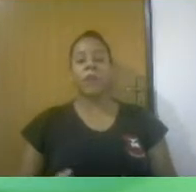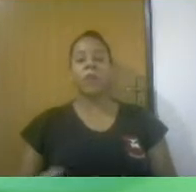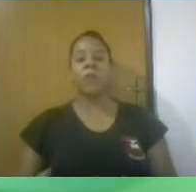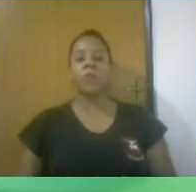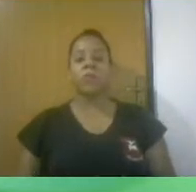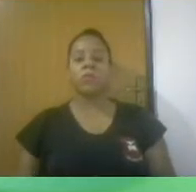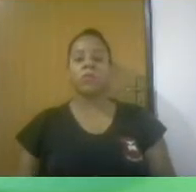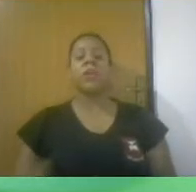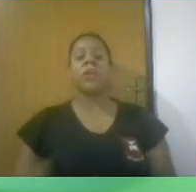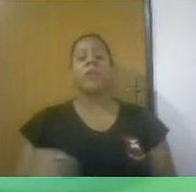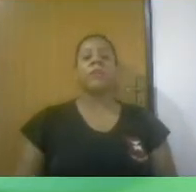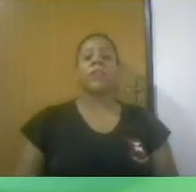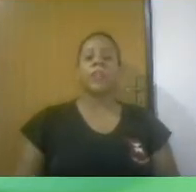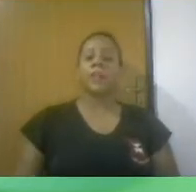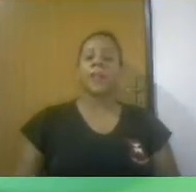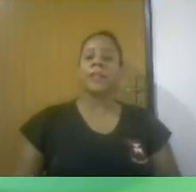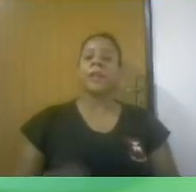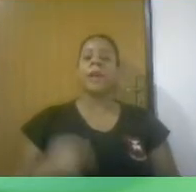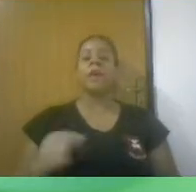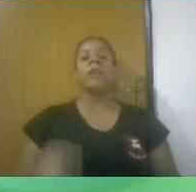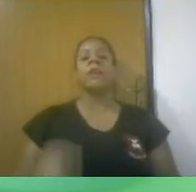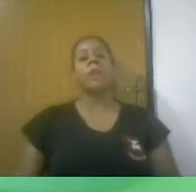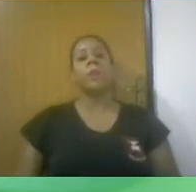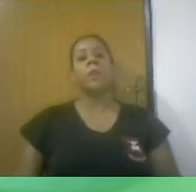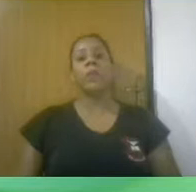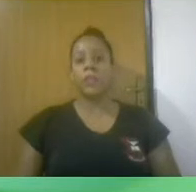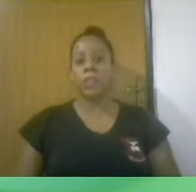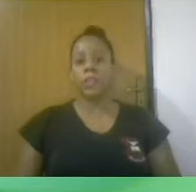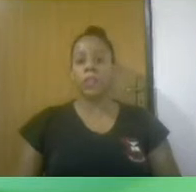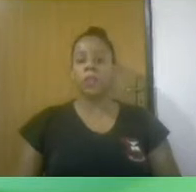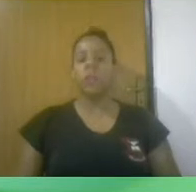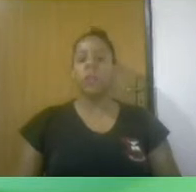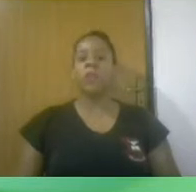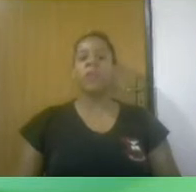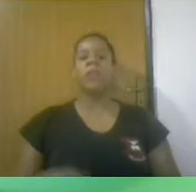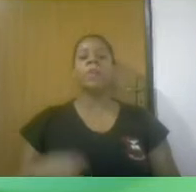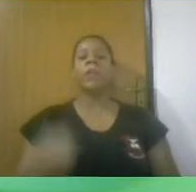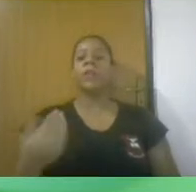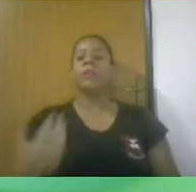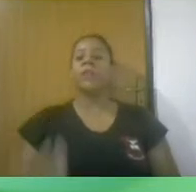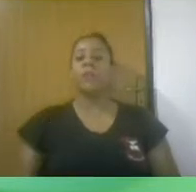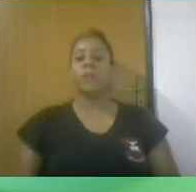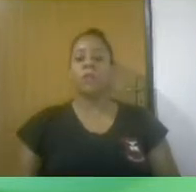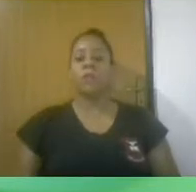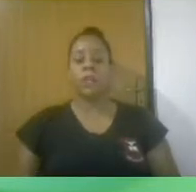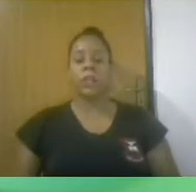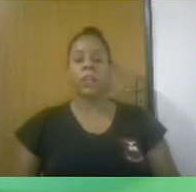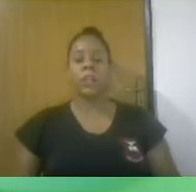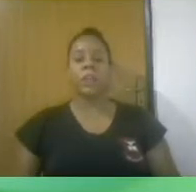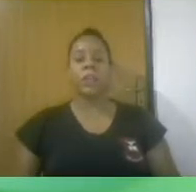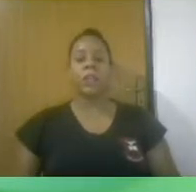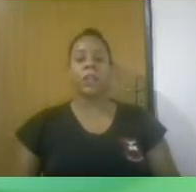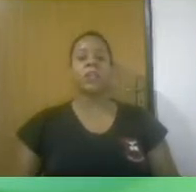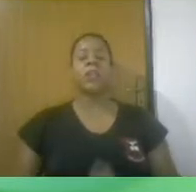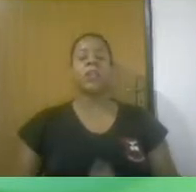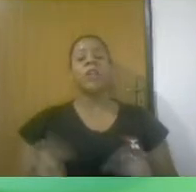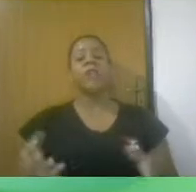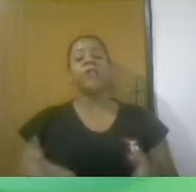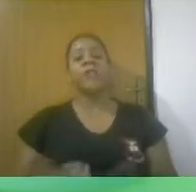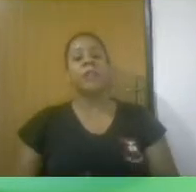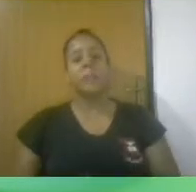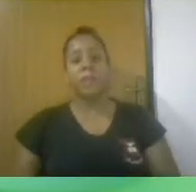que o rei encontrou de fiscalizar, de proteger a colônia, de fazer com que as